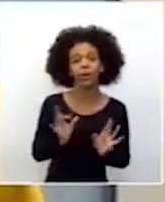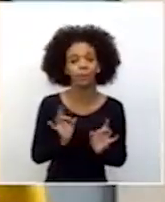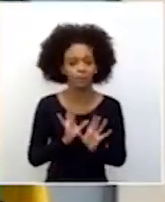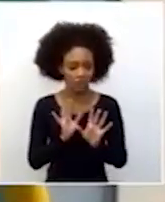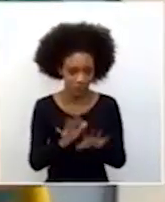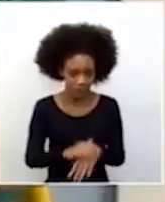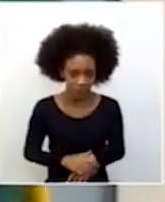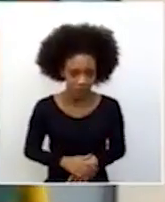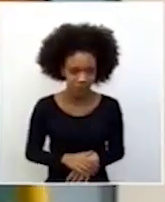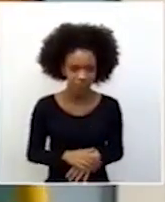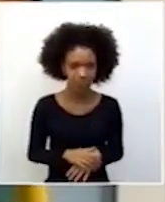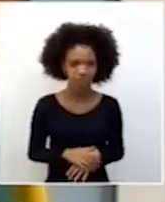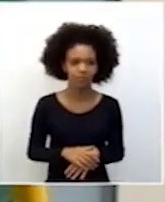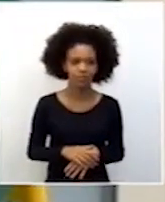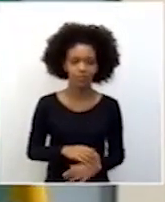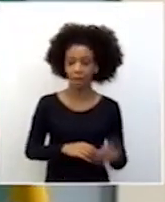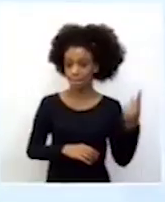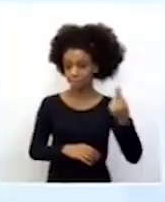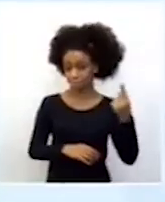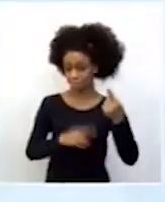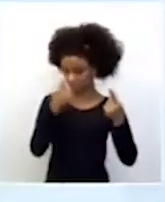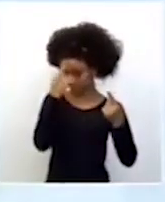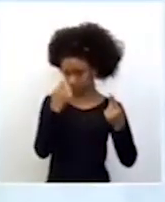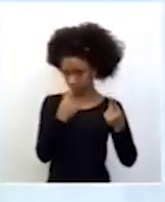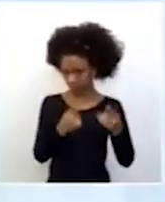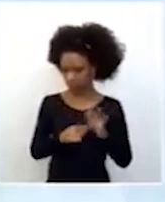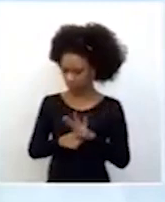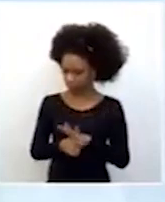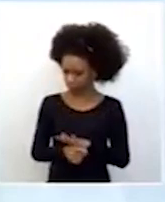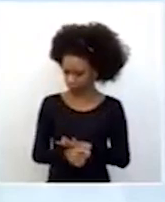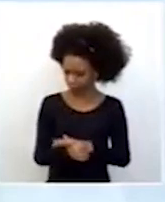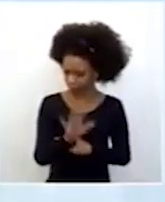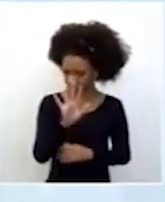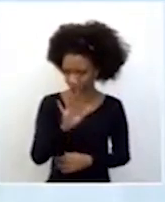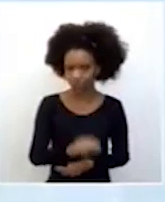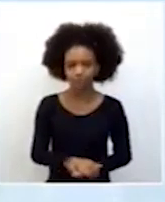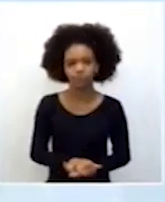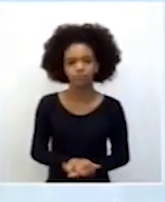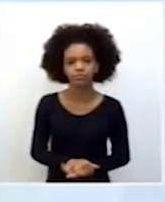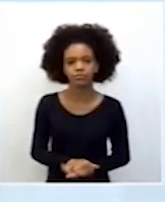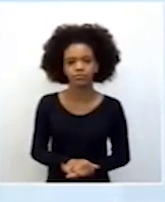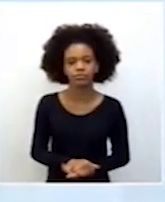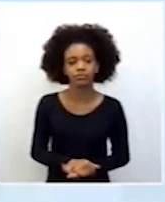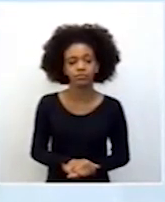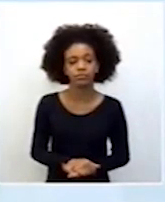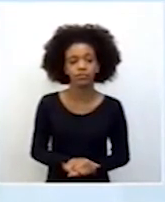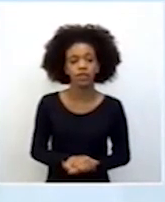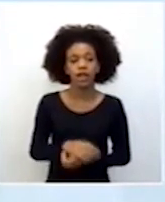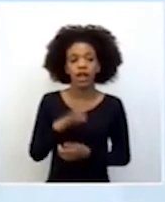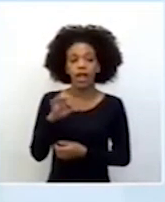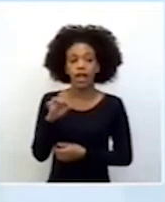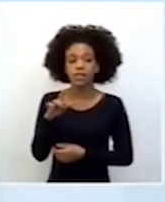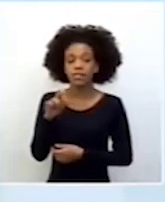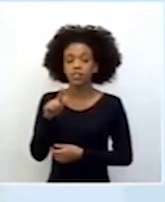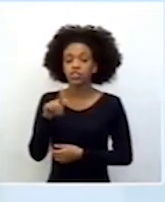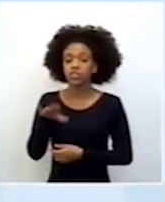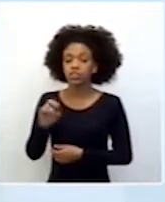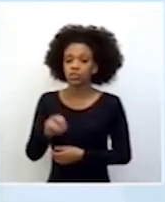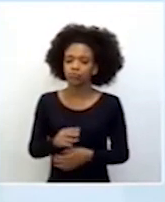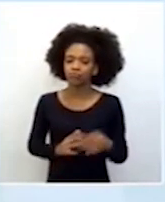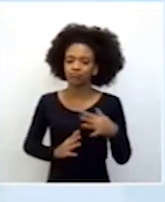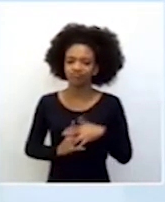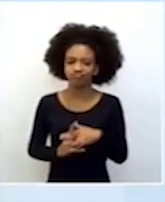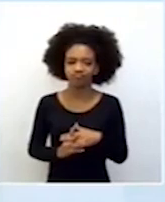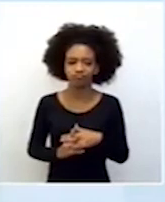lá para a nossa primeira característica, para a gente se aprofundar nisso, nessa ideia. O exagero, gente. Grande